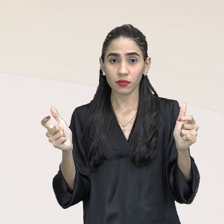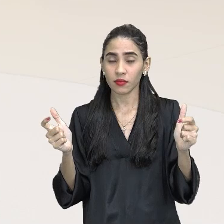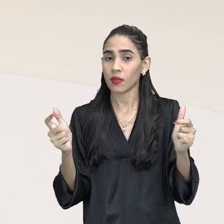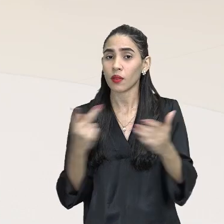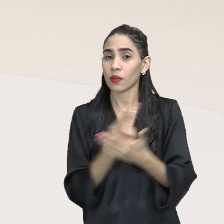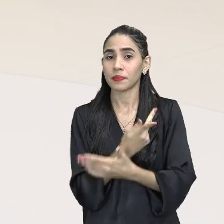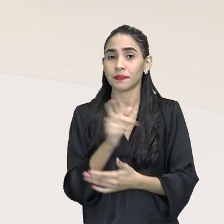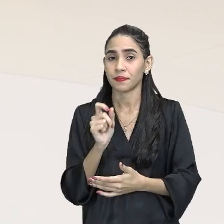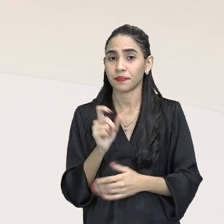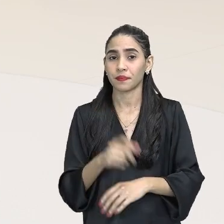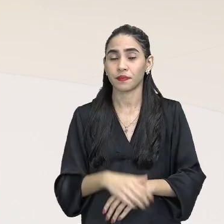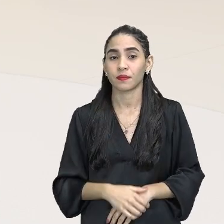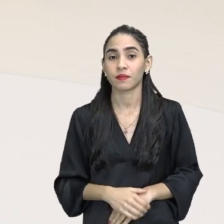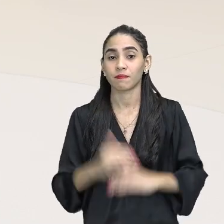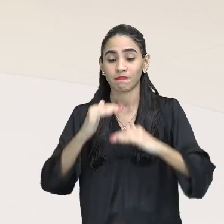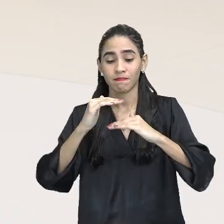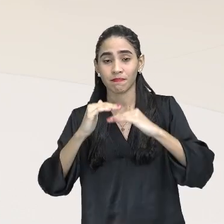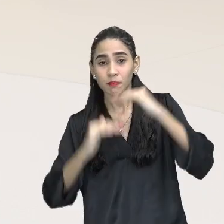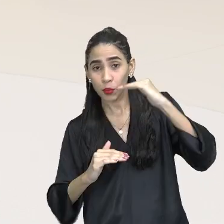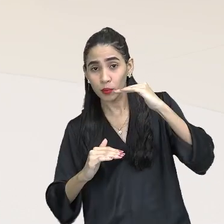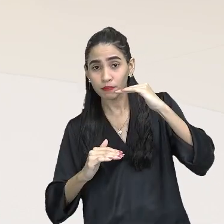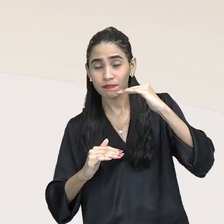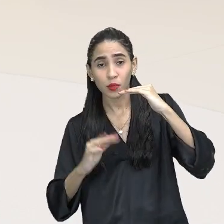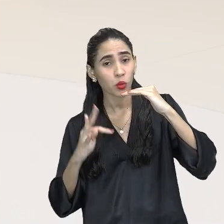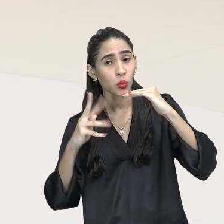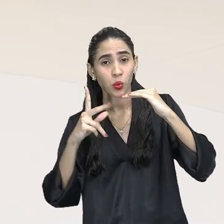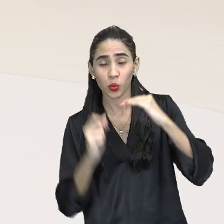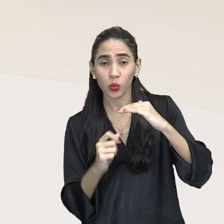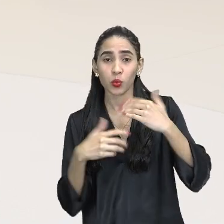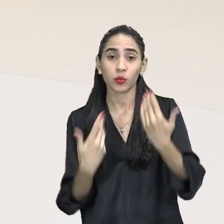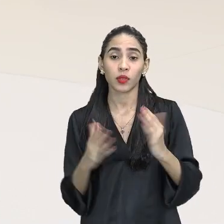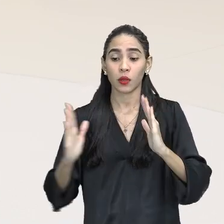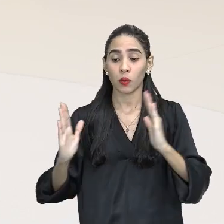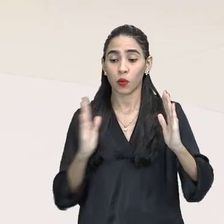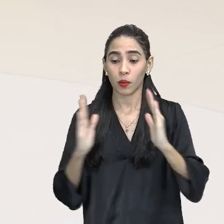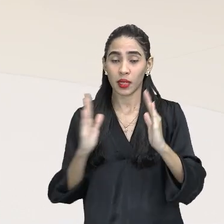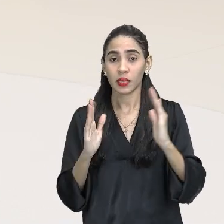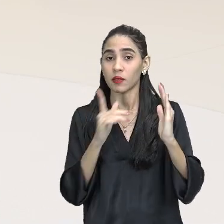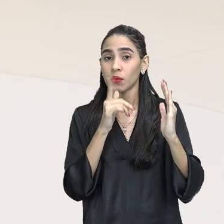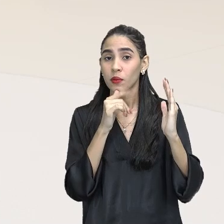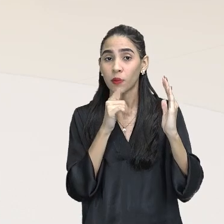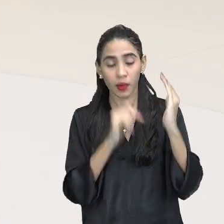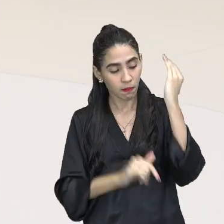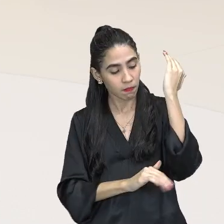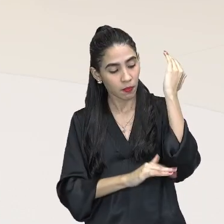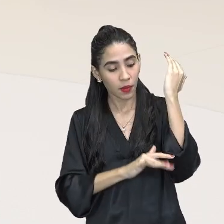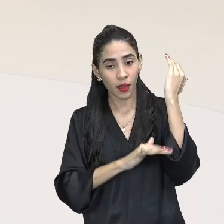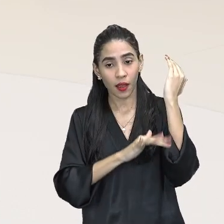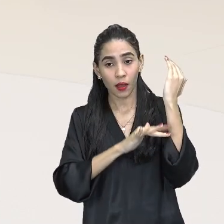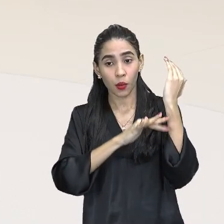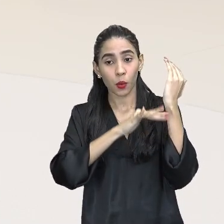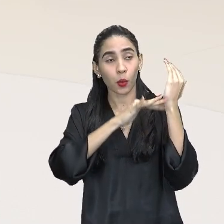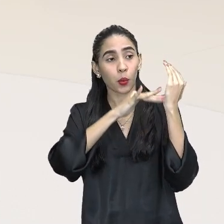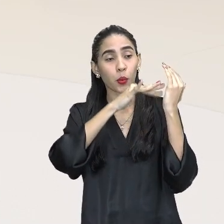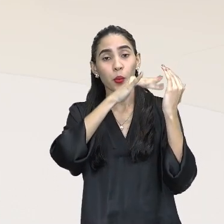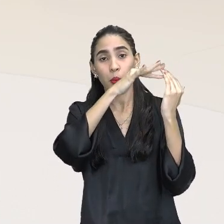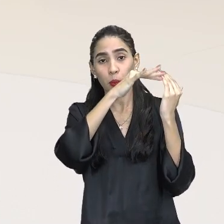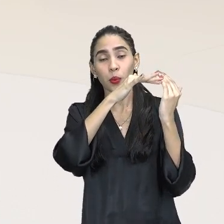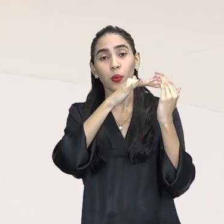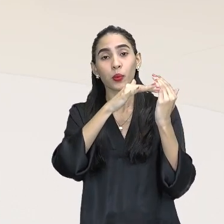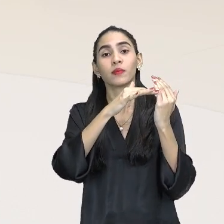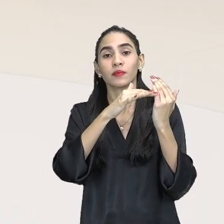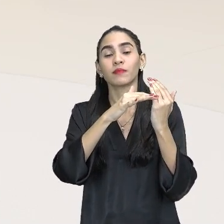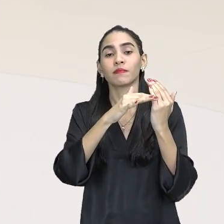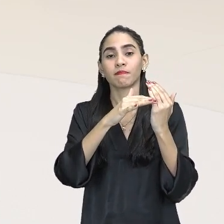o que acontece? Desequilibra tudo. E aí o período de cheia acaba enchendo demais os rios,